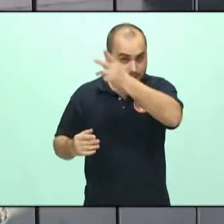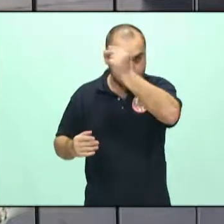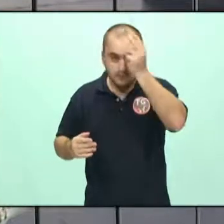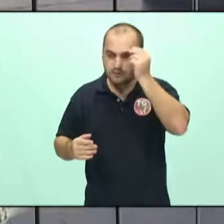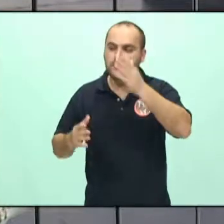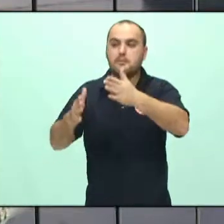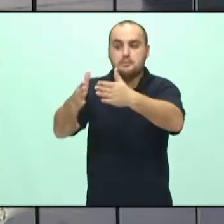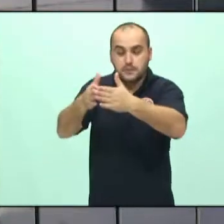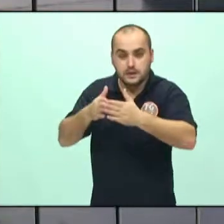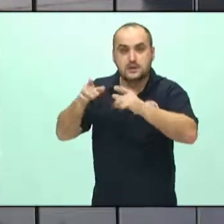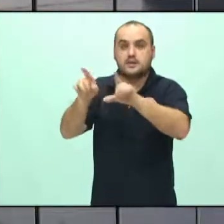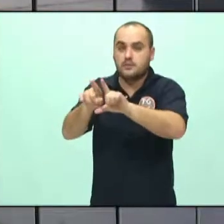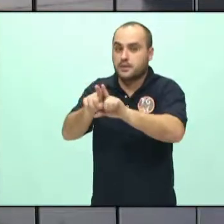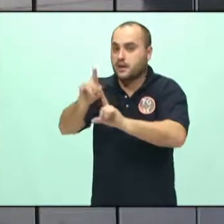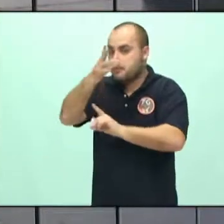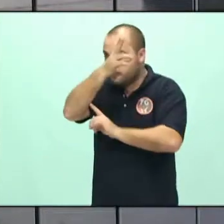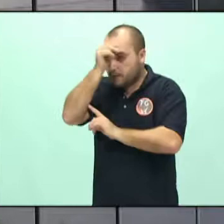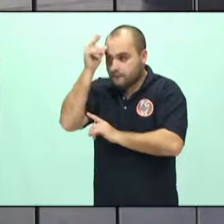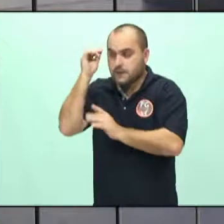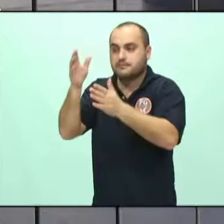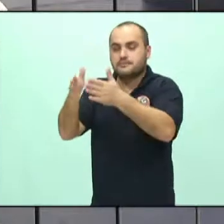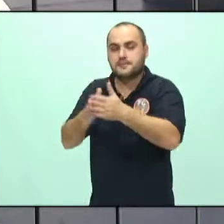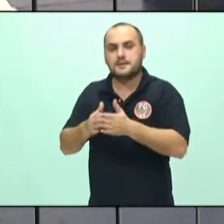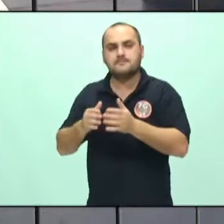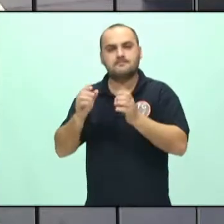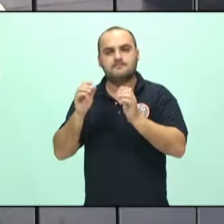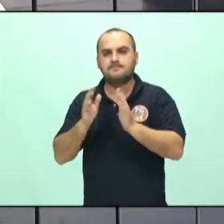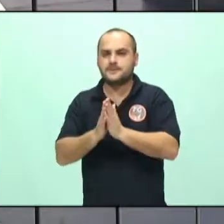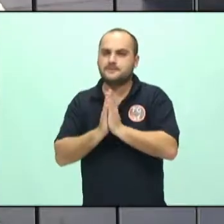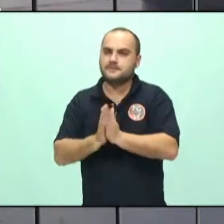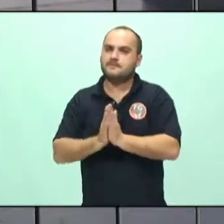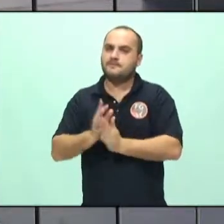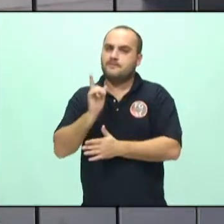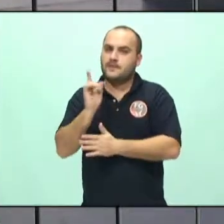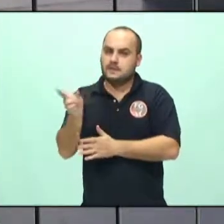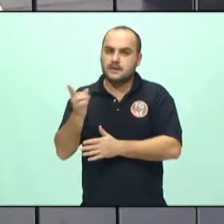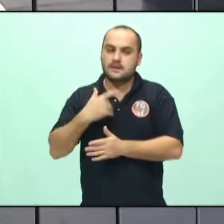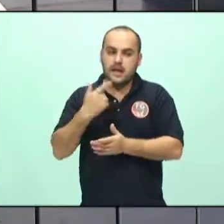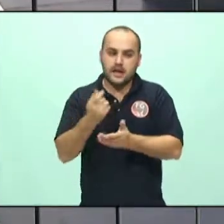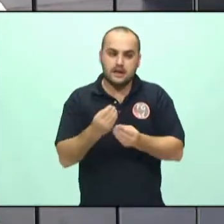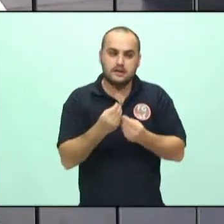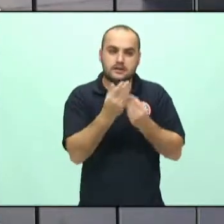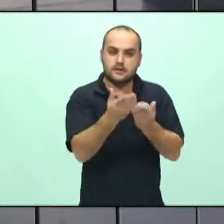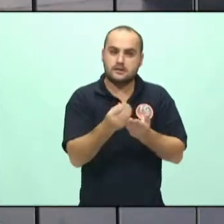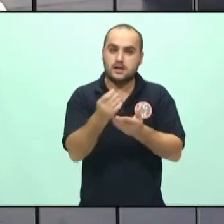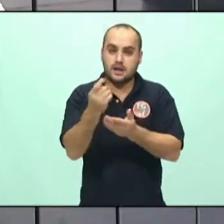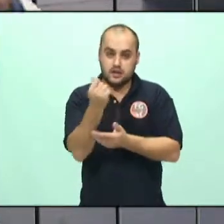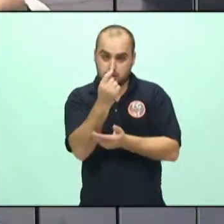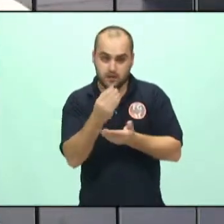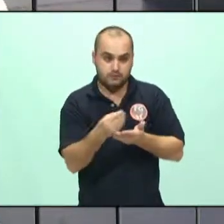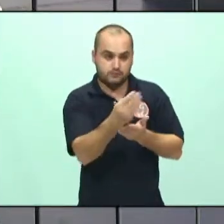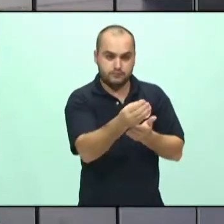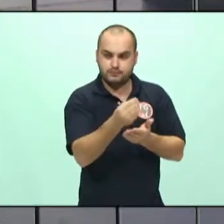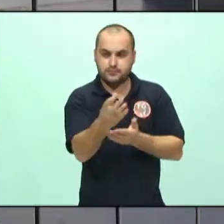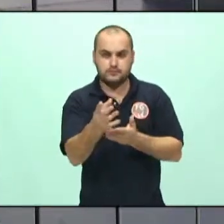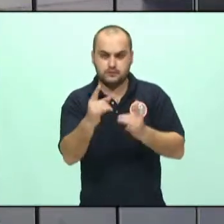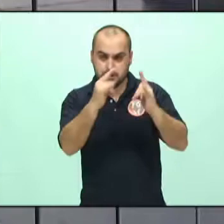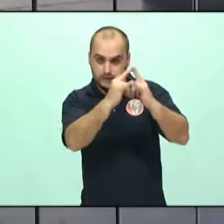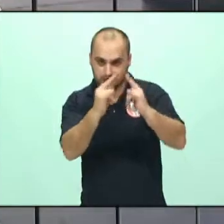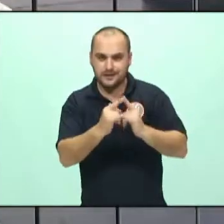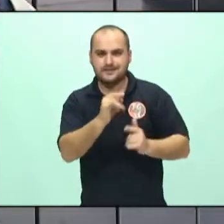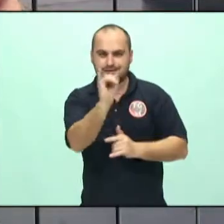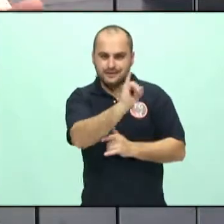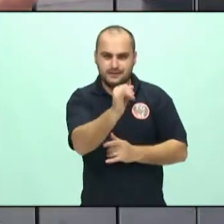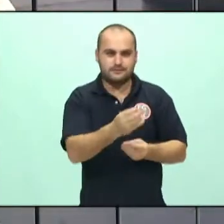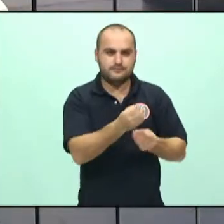também um pedido ao prefeito, prefeito, o senhor está dando subvenção social, ou seja, ajuda financeira para algumas entidades de